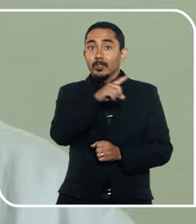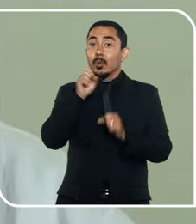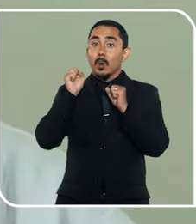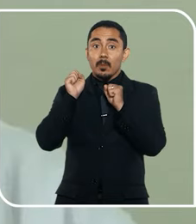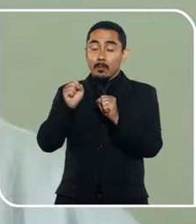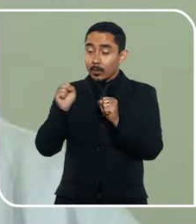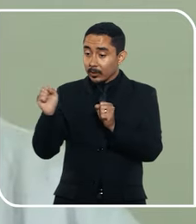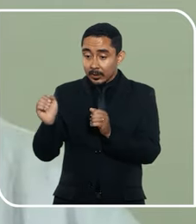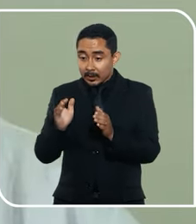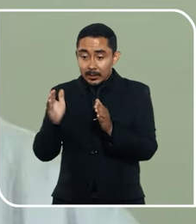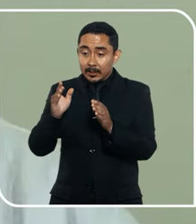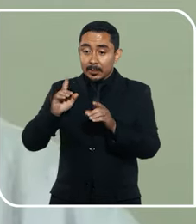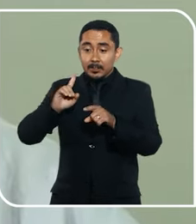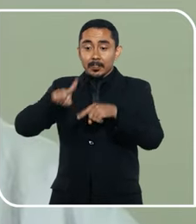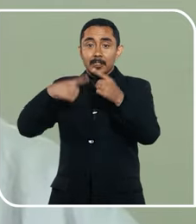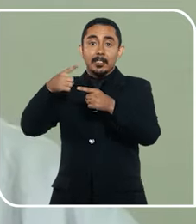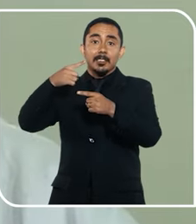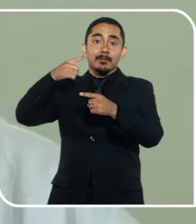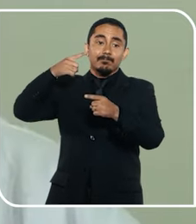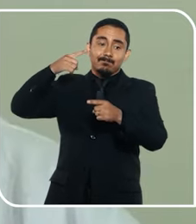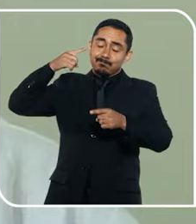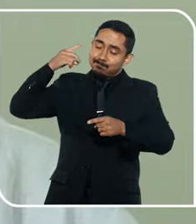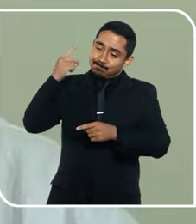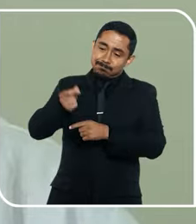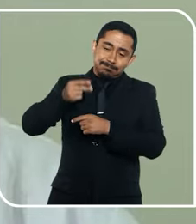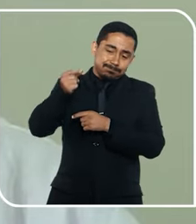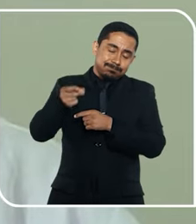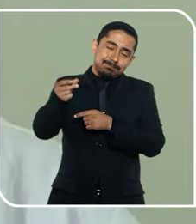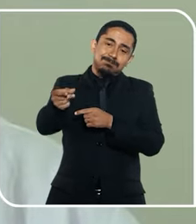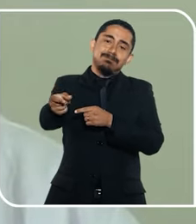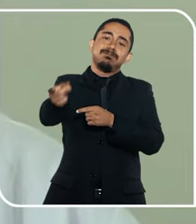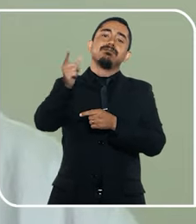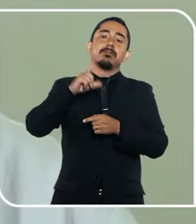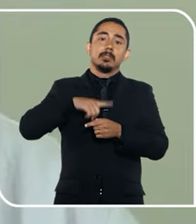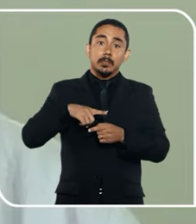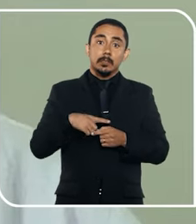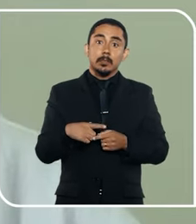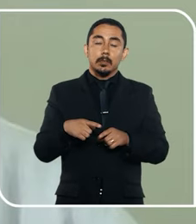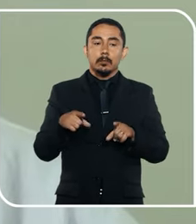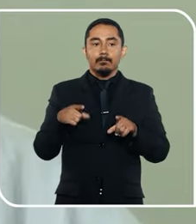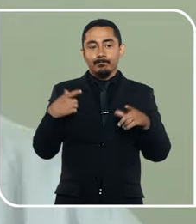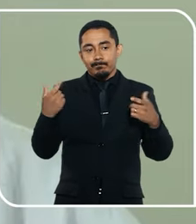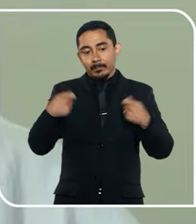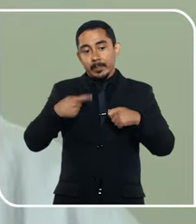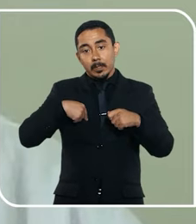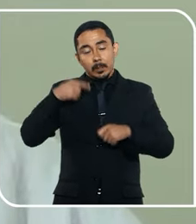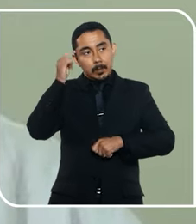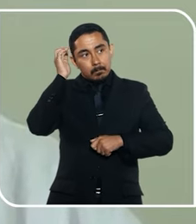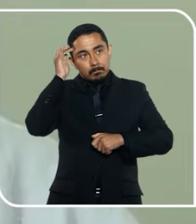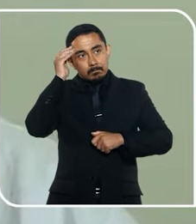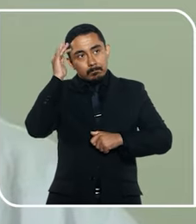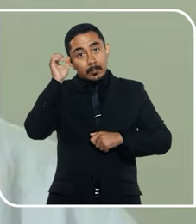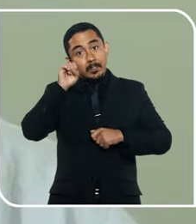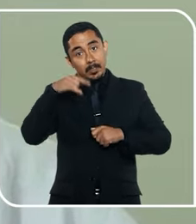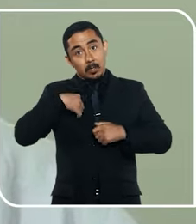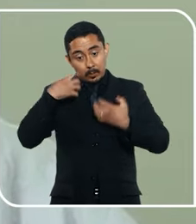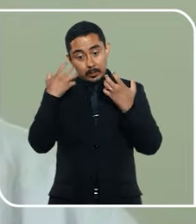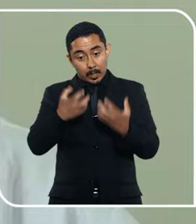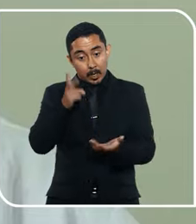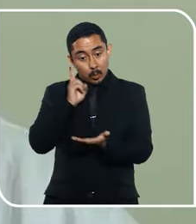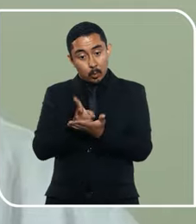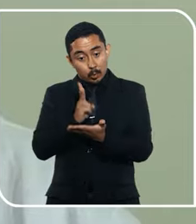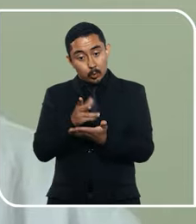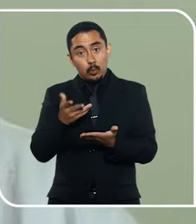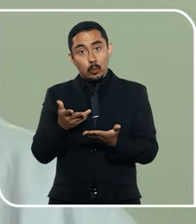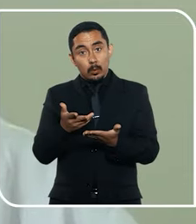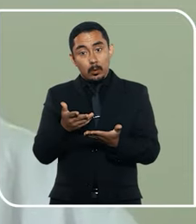ser um caminho muito duradouro, né? E que eu repensasse se eu gostaria